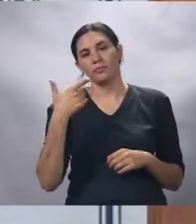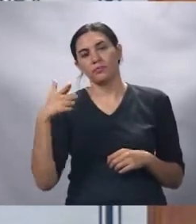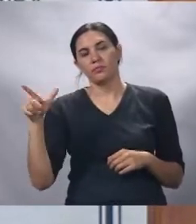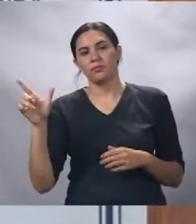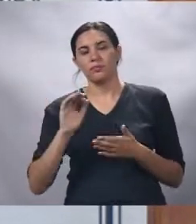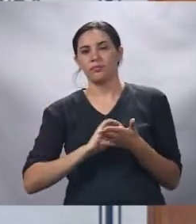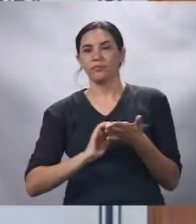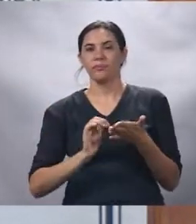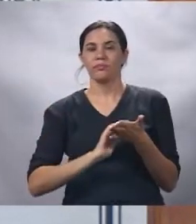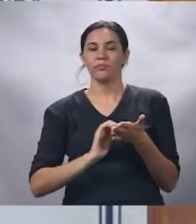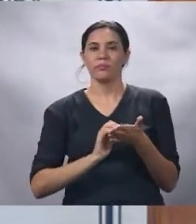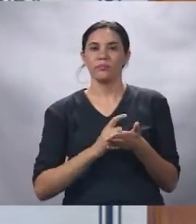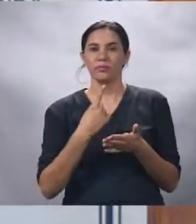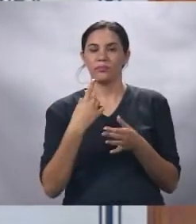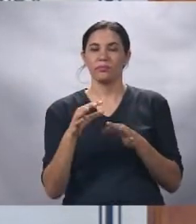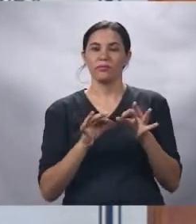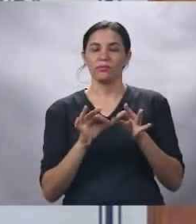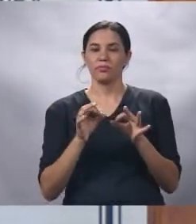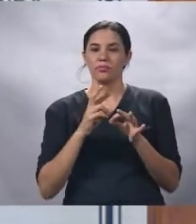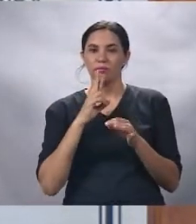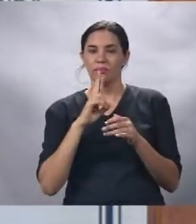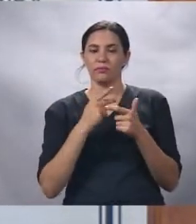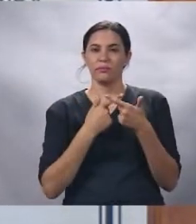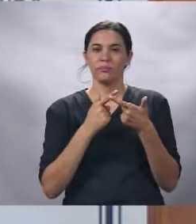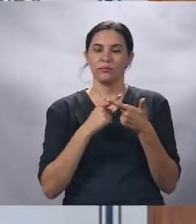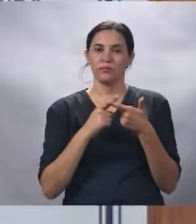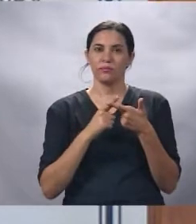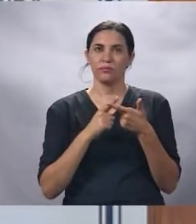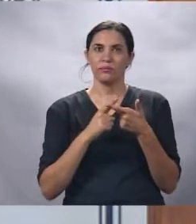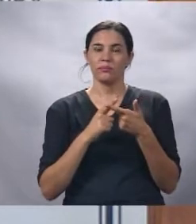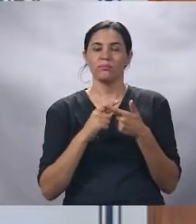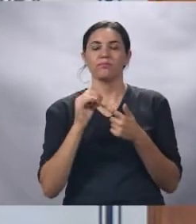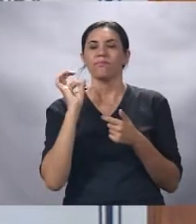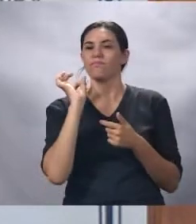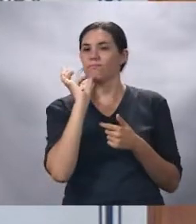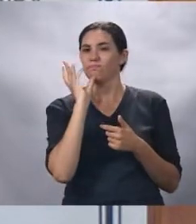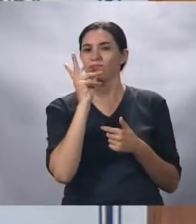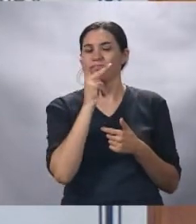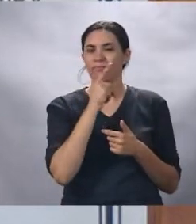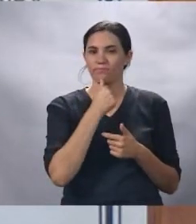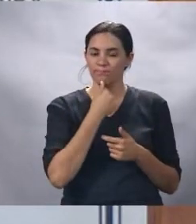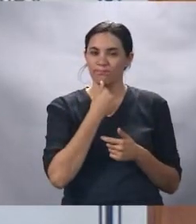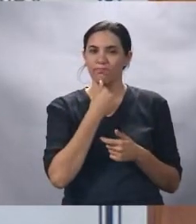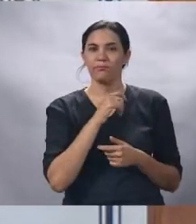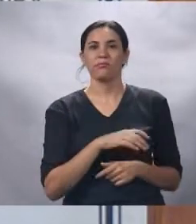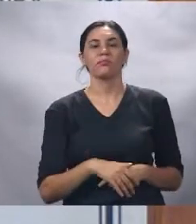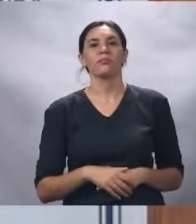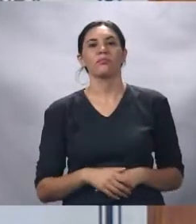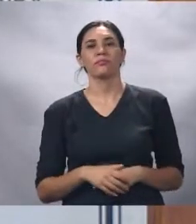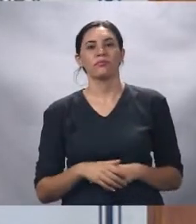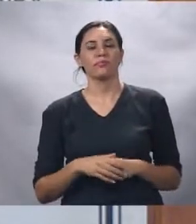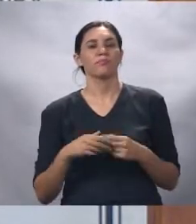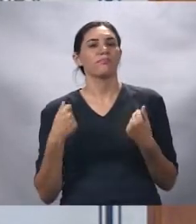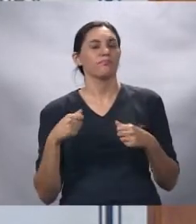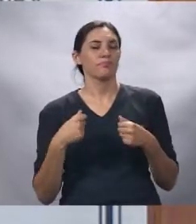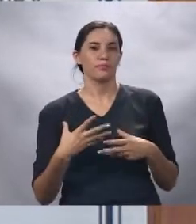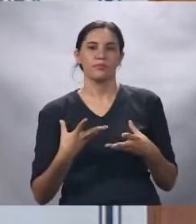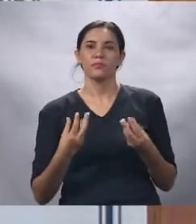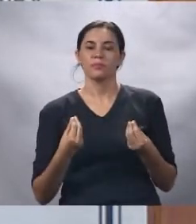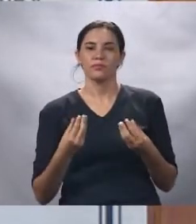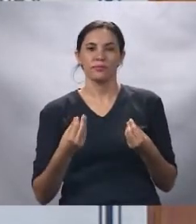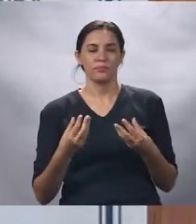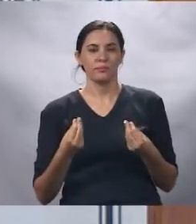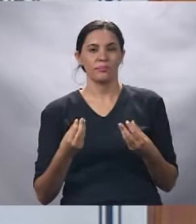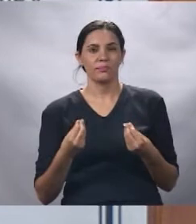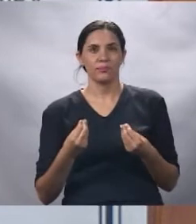secretários um projeto para resolver esse problema. Vem de longa data, mas há essa necessidade de diminuir